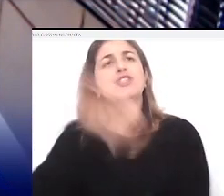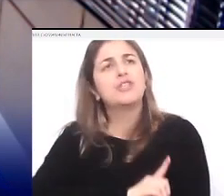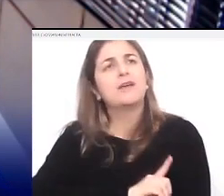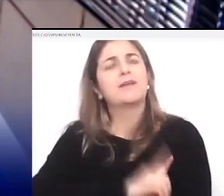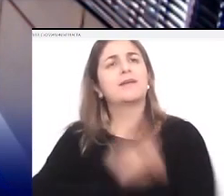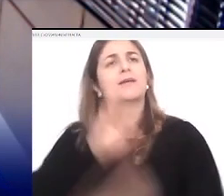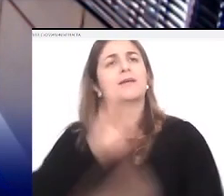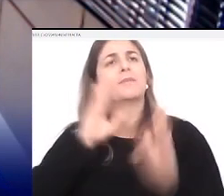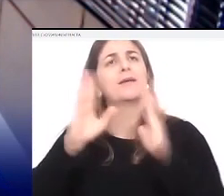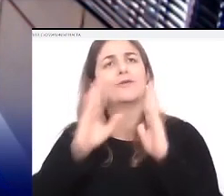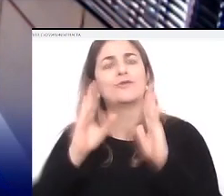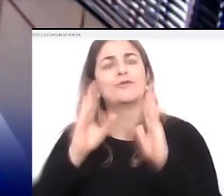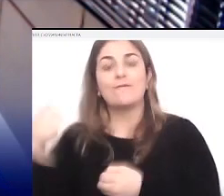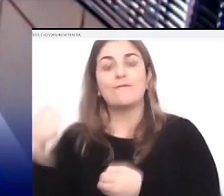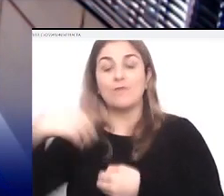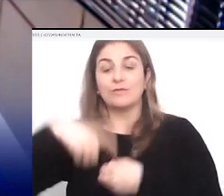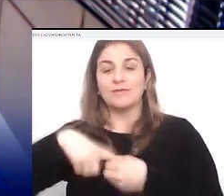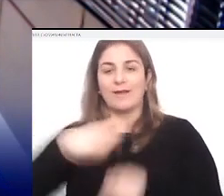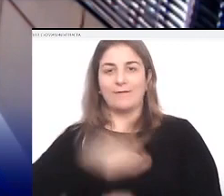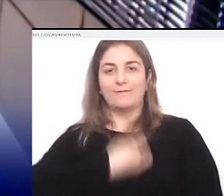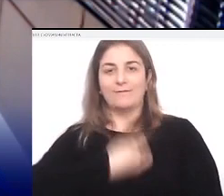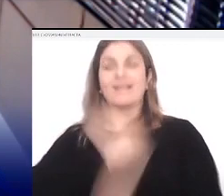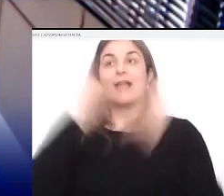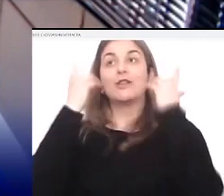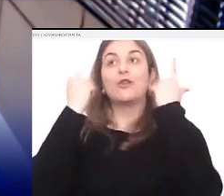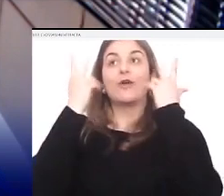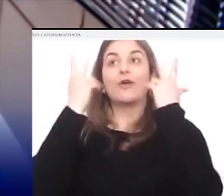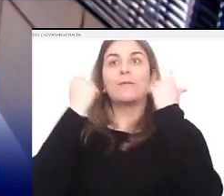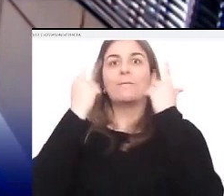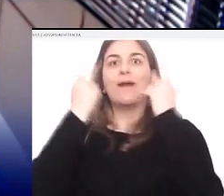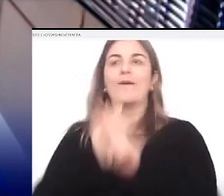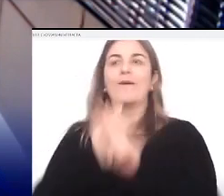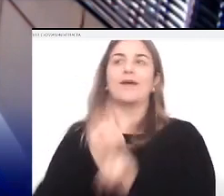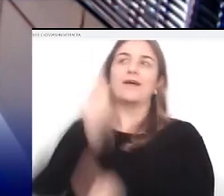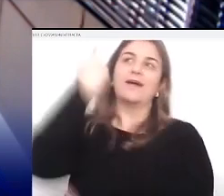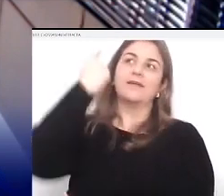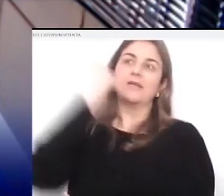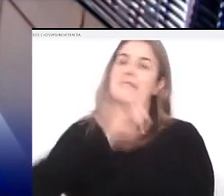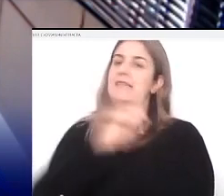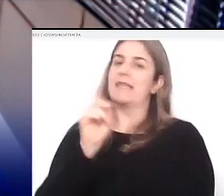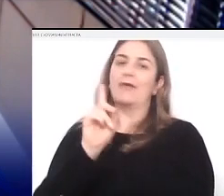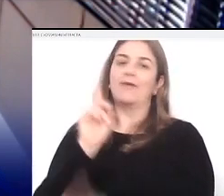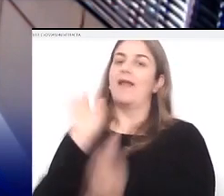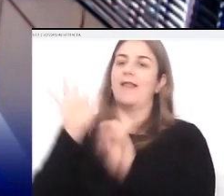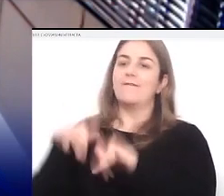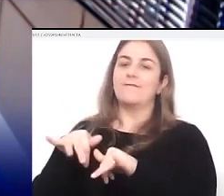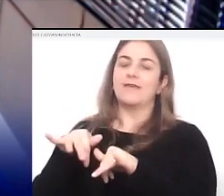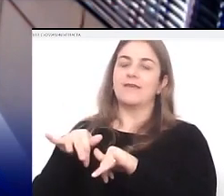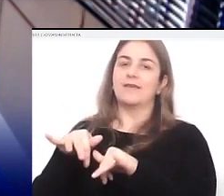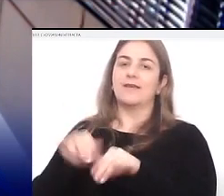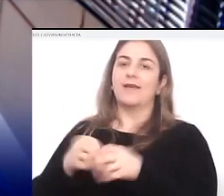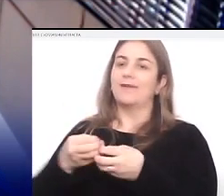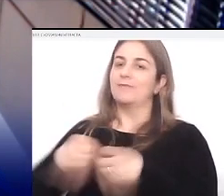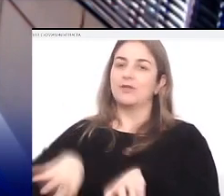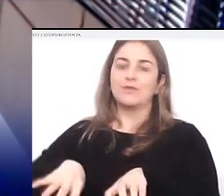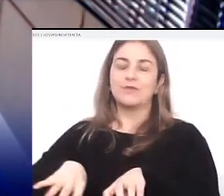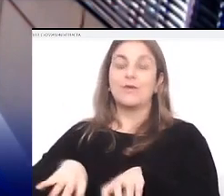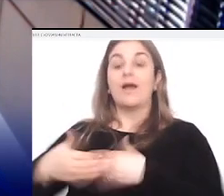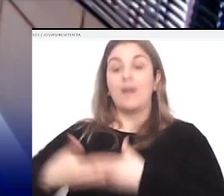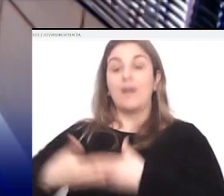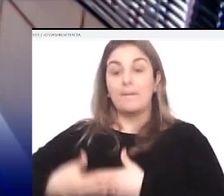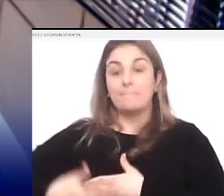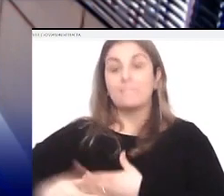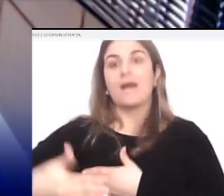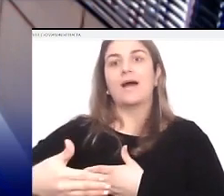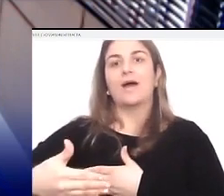um normal, esse novo normal imposto, porque ele foi imposto, é uma realidade que está aí, nós precisamos, então, nos adequar e nos adaptar. E